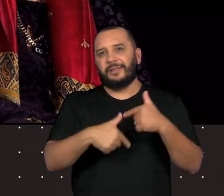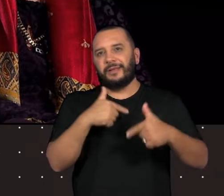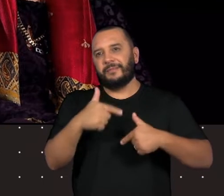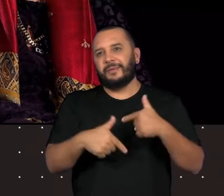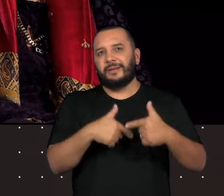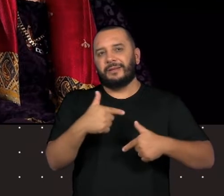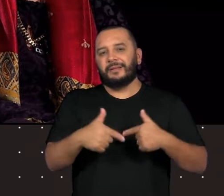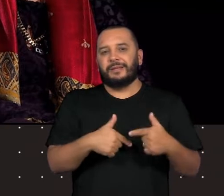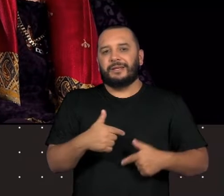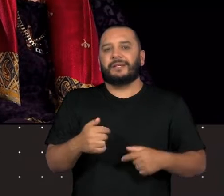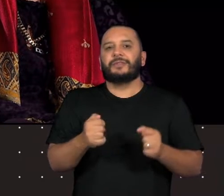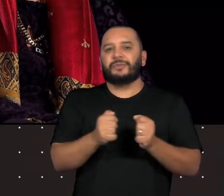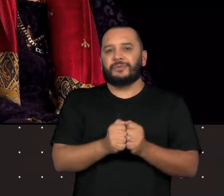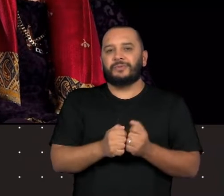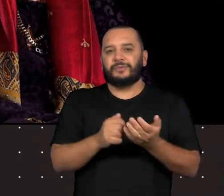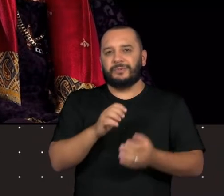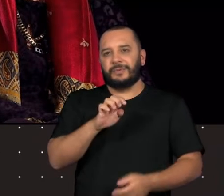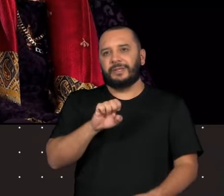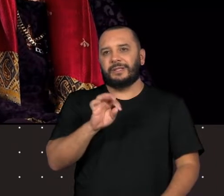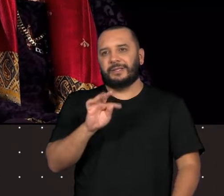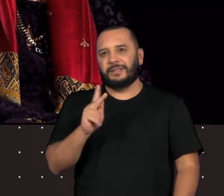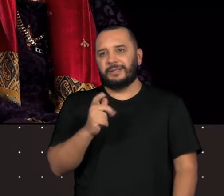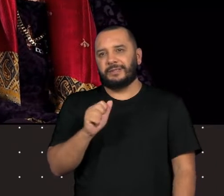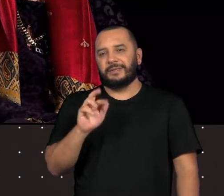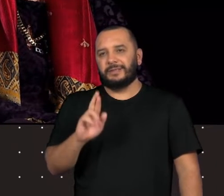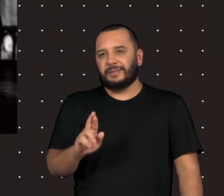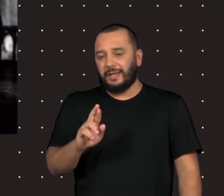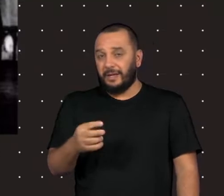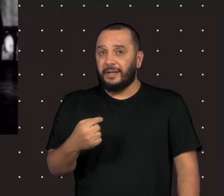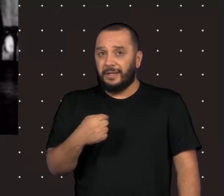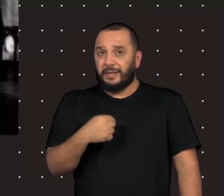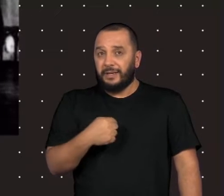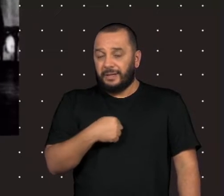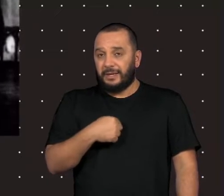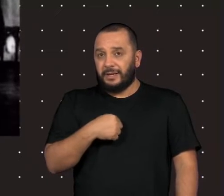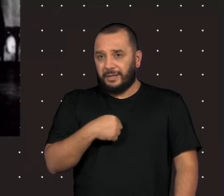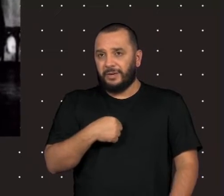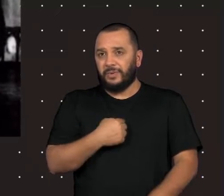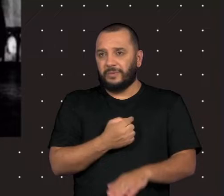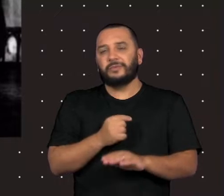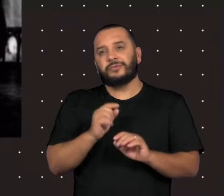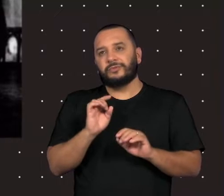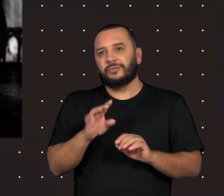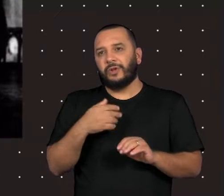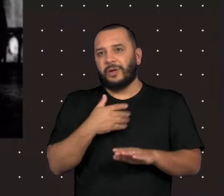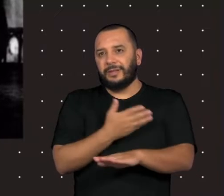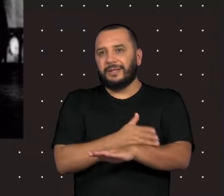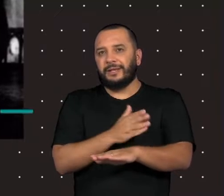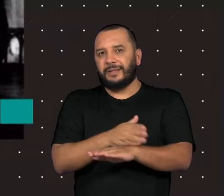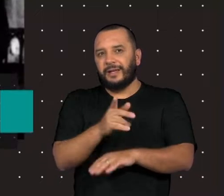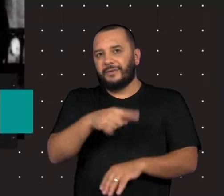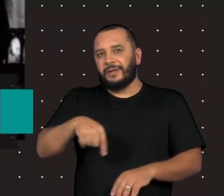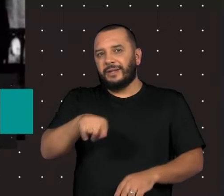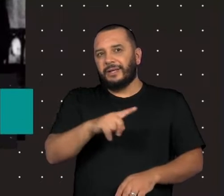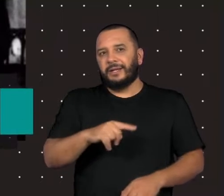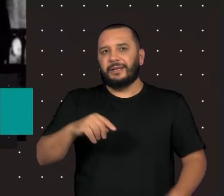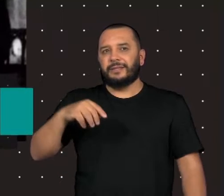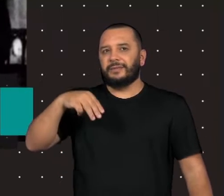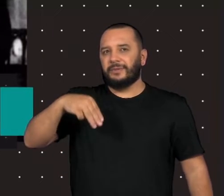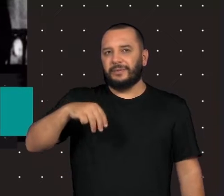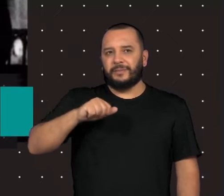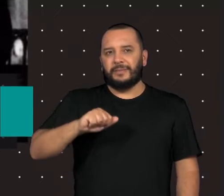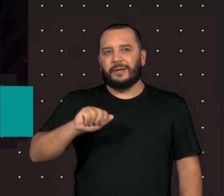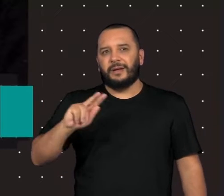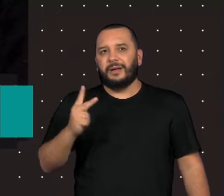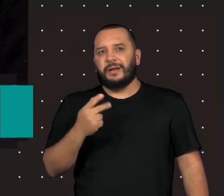em Marragone, eu era apenas um técnico. Foi um espetáculo muito importante, muito impactante